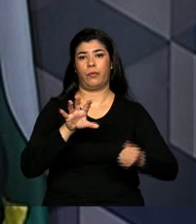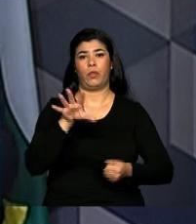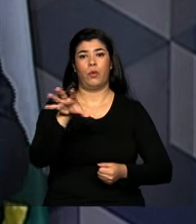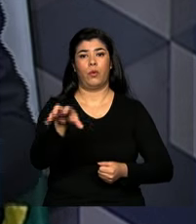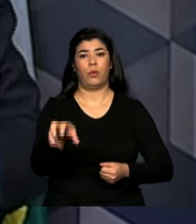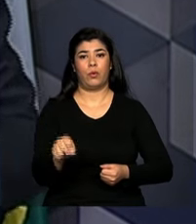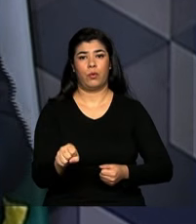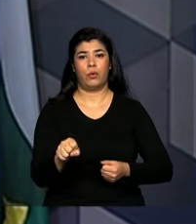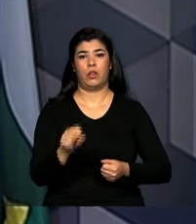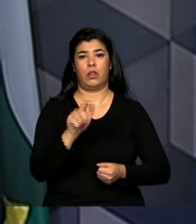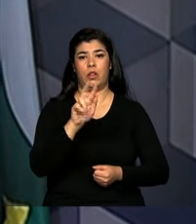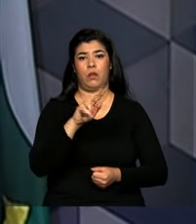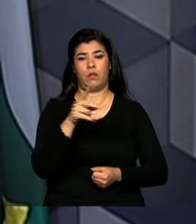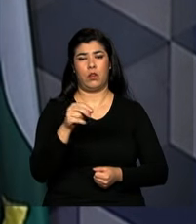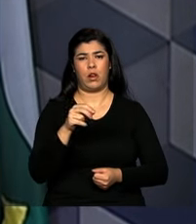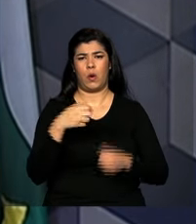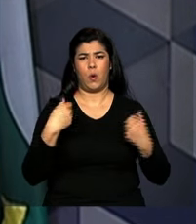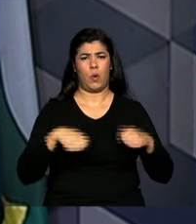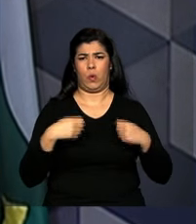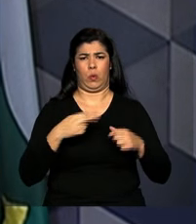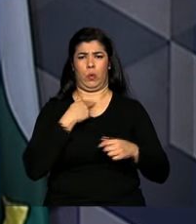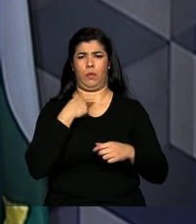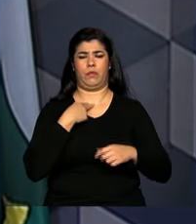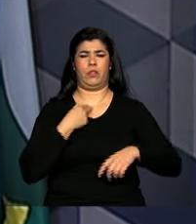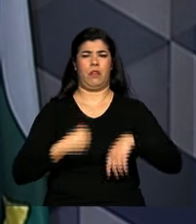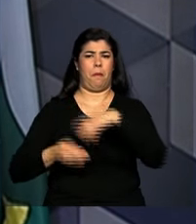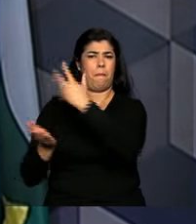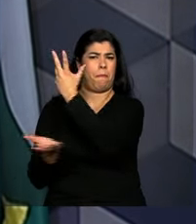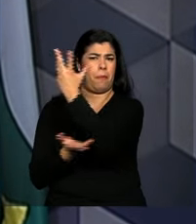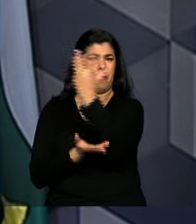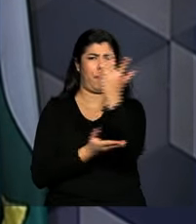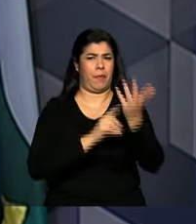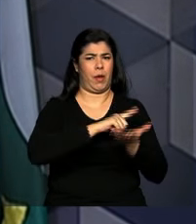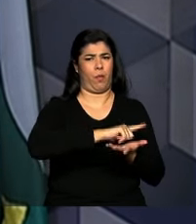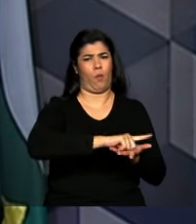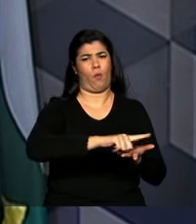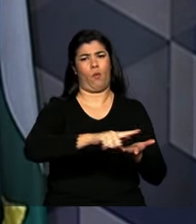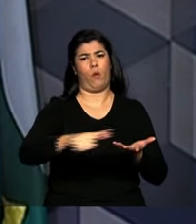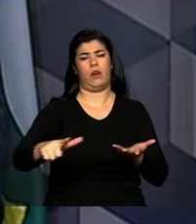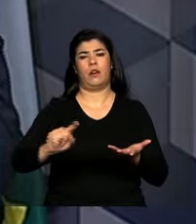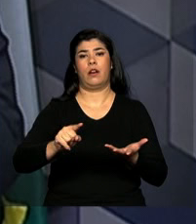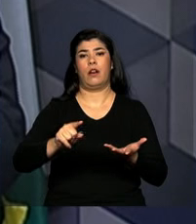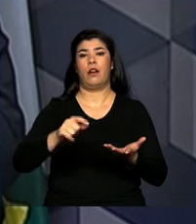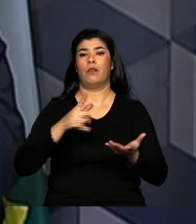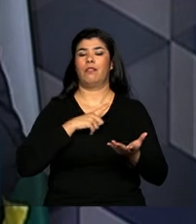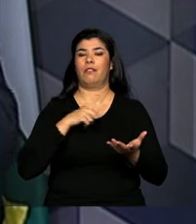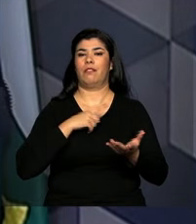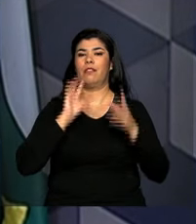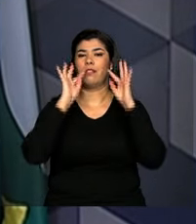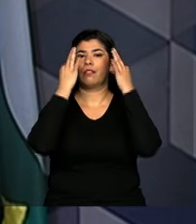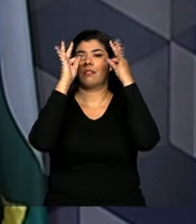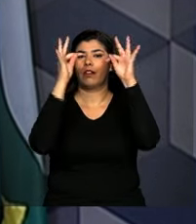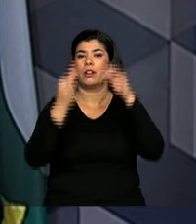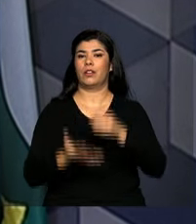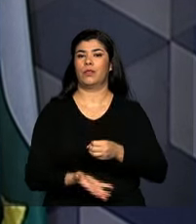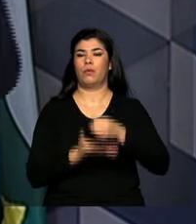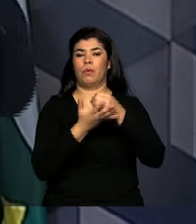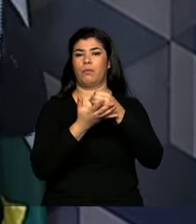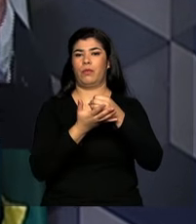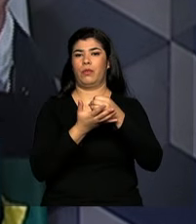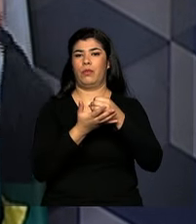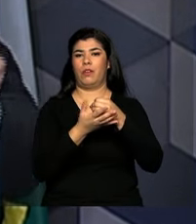colhendo, não precisamos desmatar mais de 100 milhões de hectares que teríamos que desmatar, não fosse essa tecnologia. Então, tecnologia